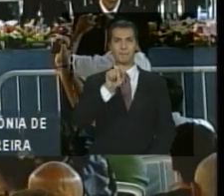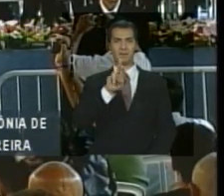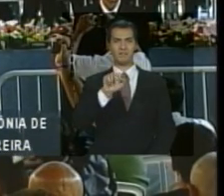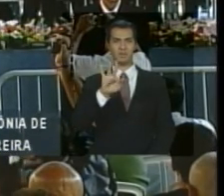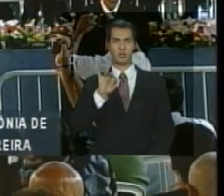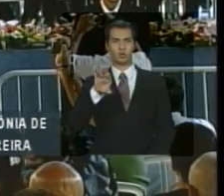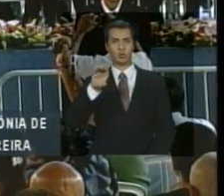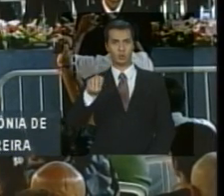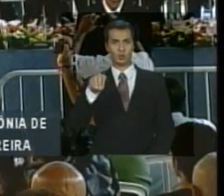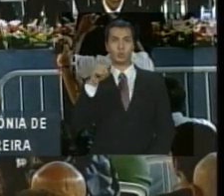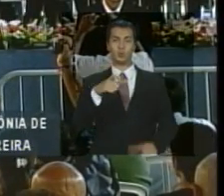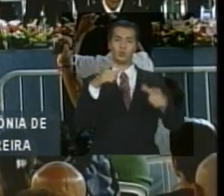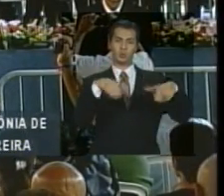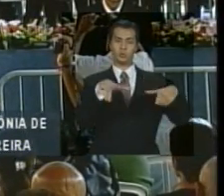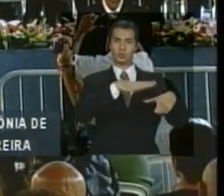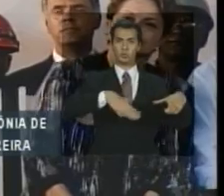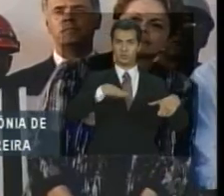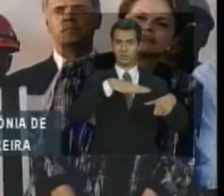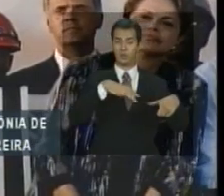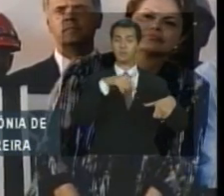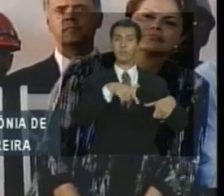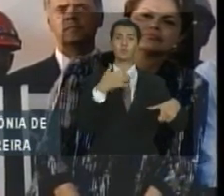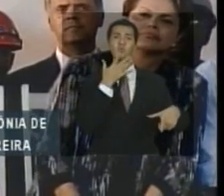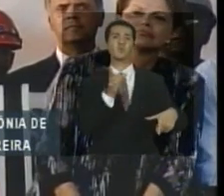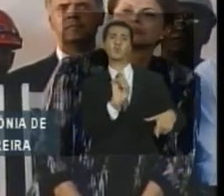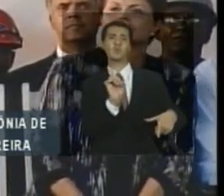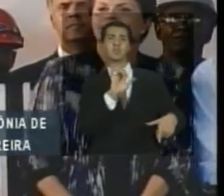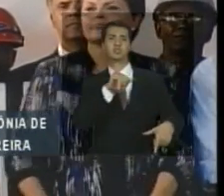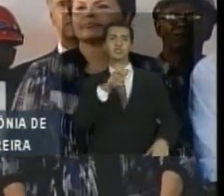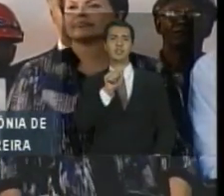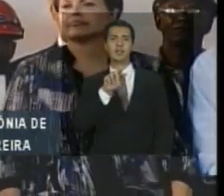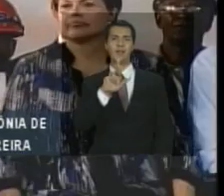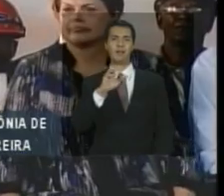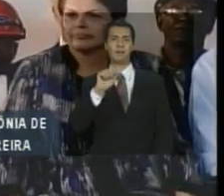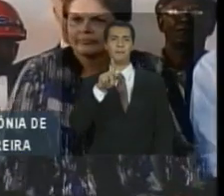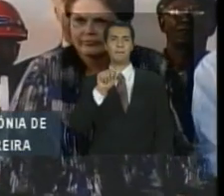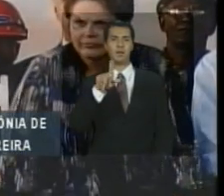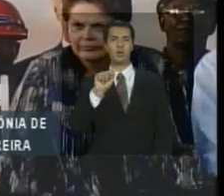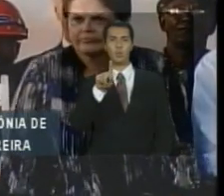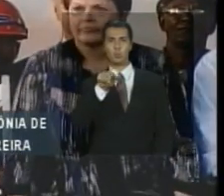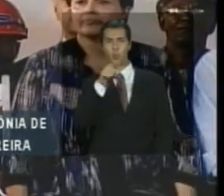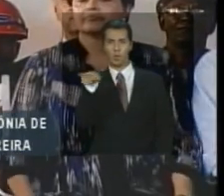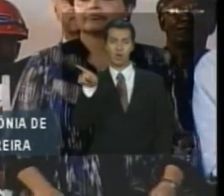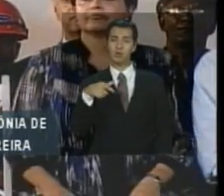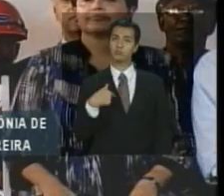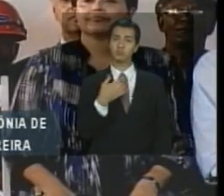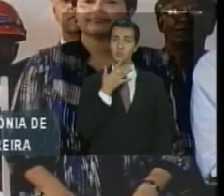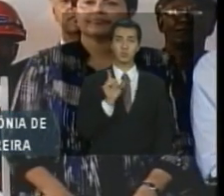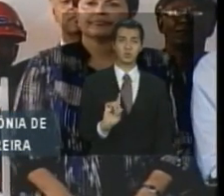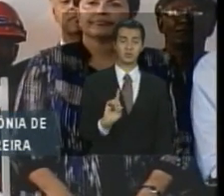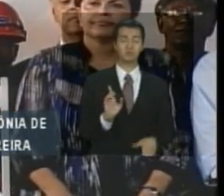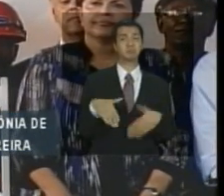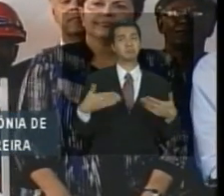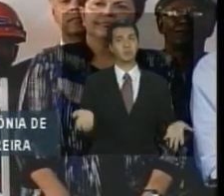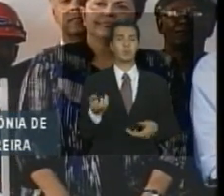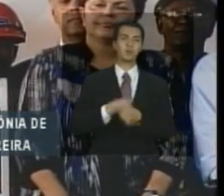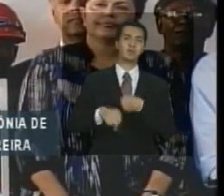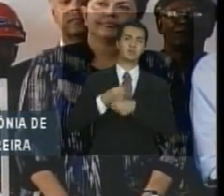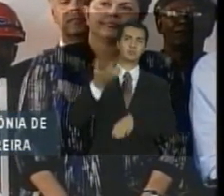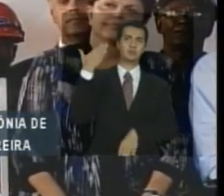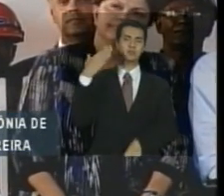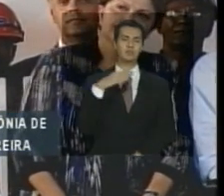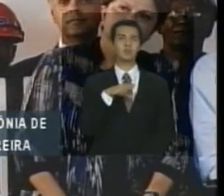Jacarepaguá. Eu falei: vem cá, como é que eu prometo, o que é que eu vou falar quando a imprensa me perguntar de Jacarepaguá? Então, em 1993, eu